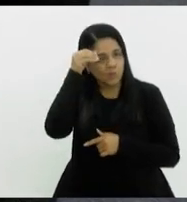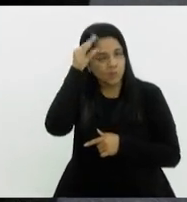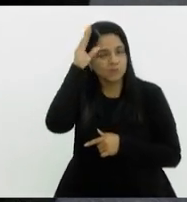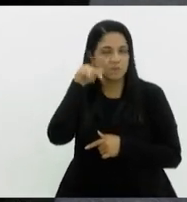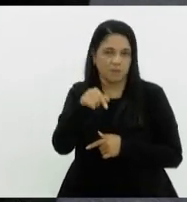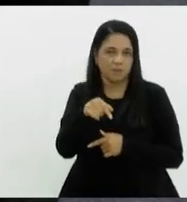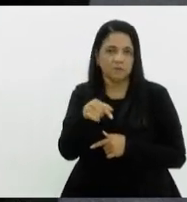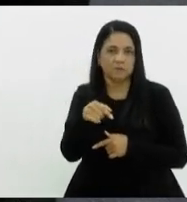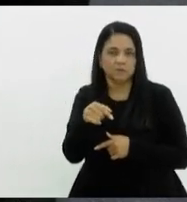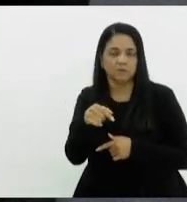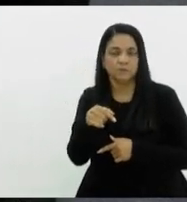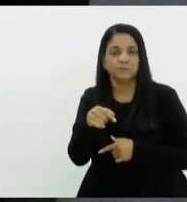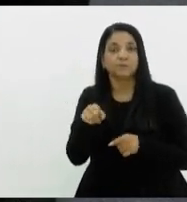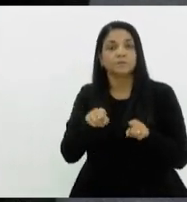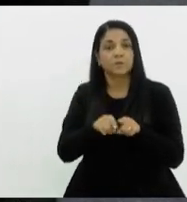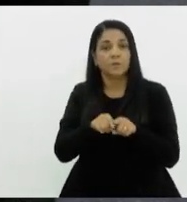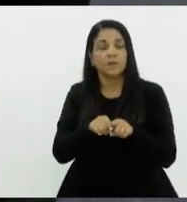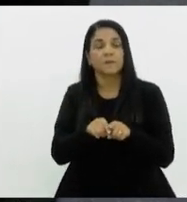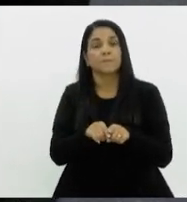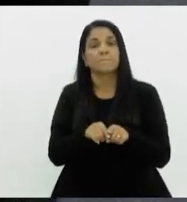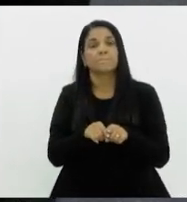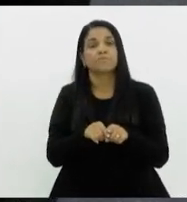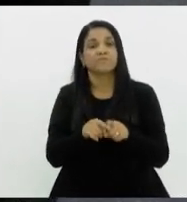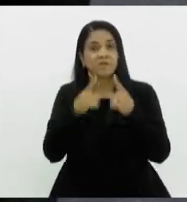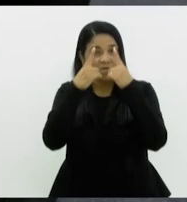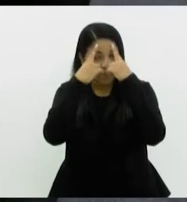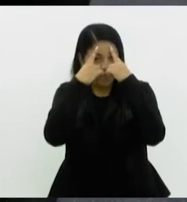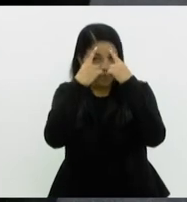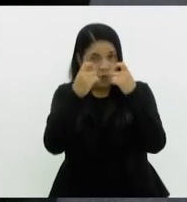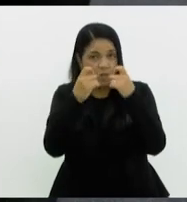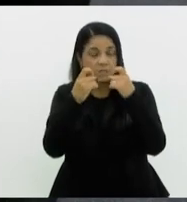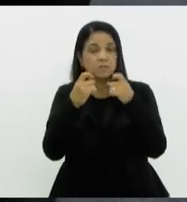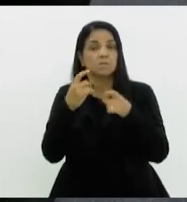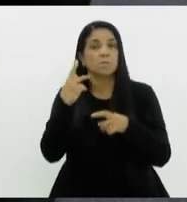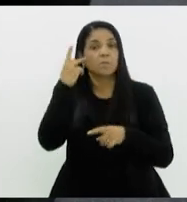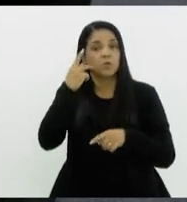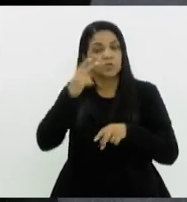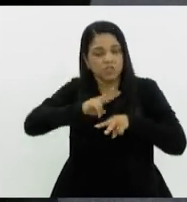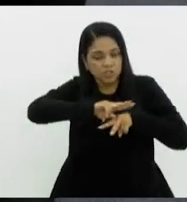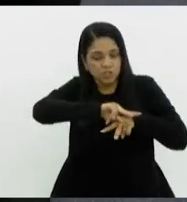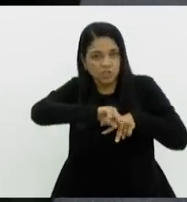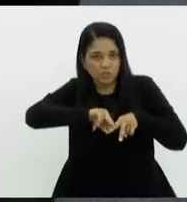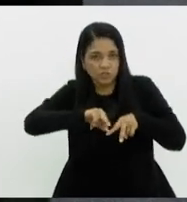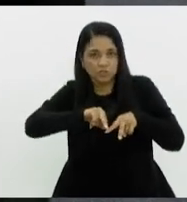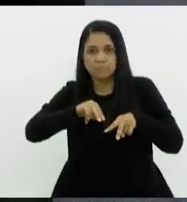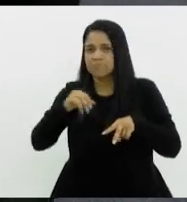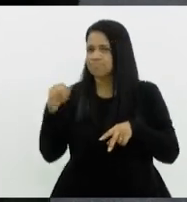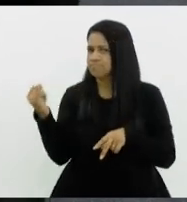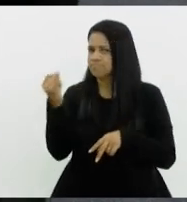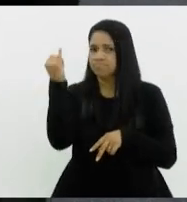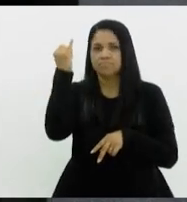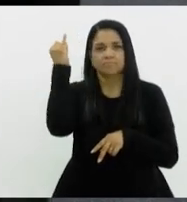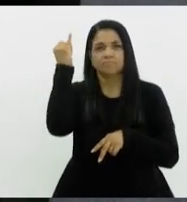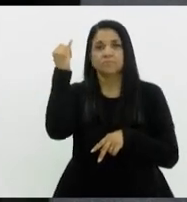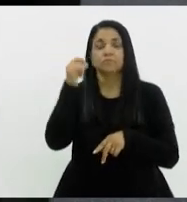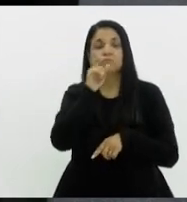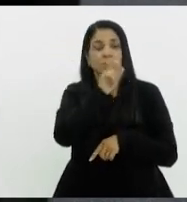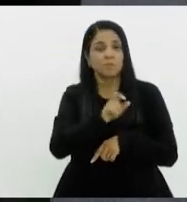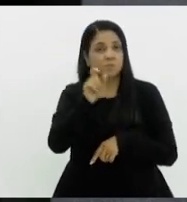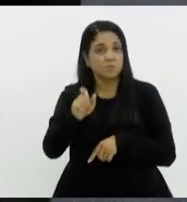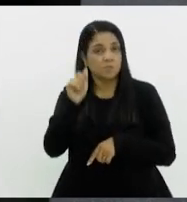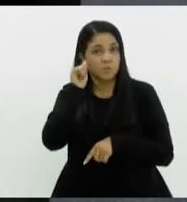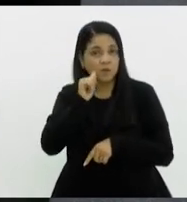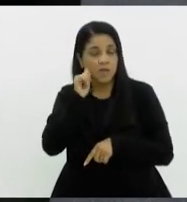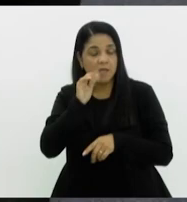também falamos, senhora presidenta, sobre violência política de gênero, algo que é fundamental quando falamos das mulheres no